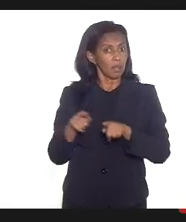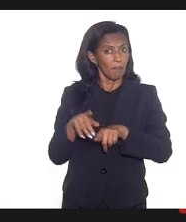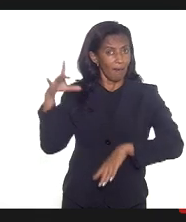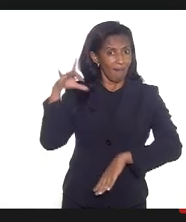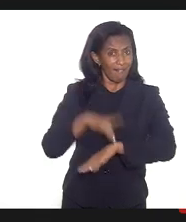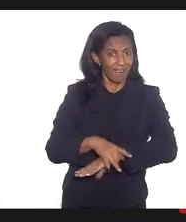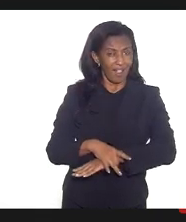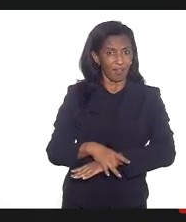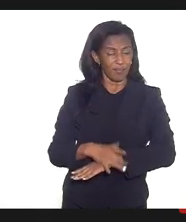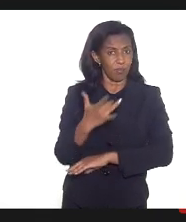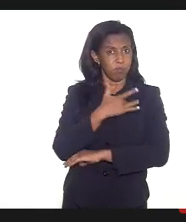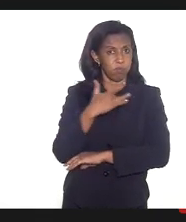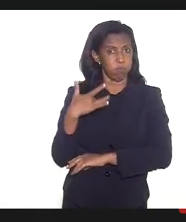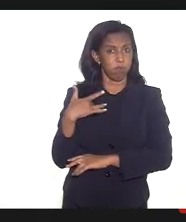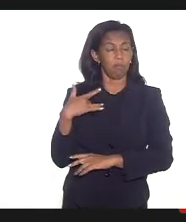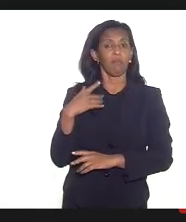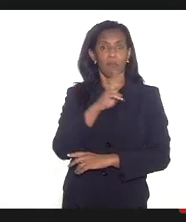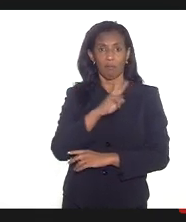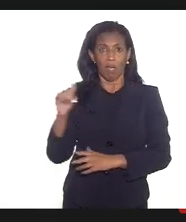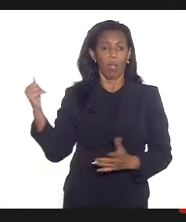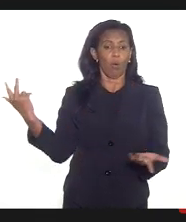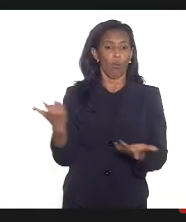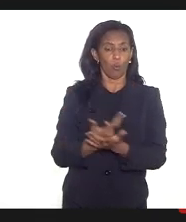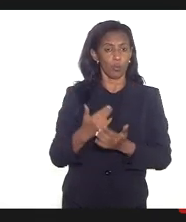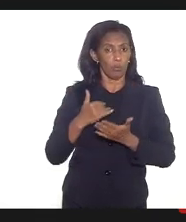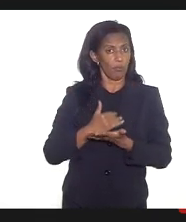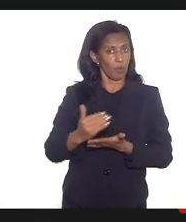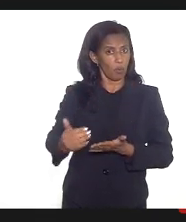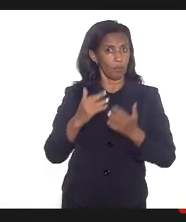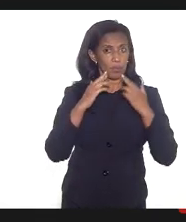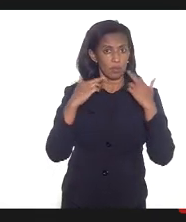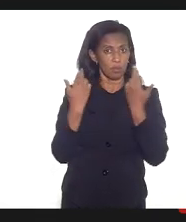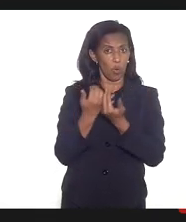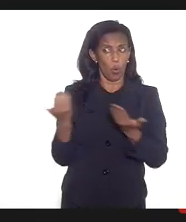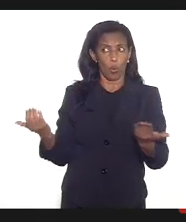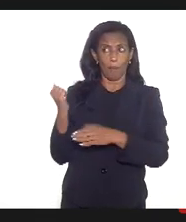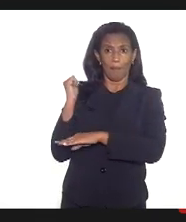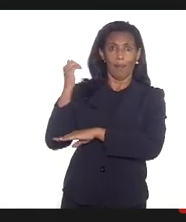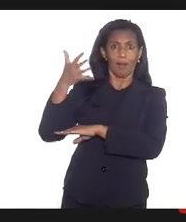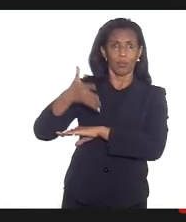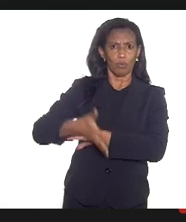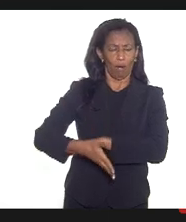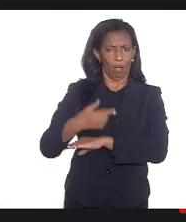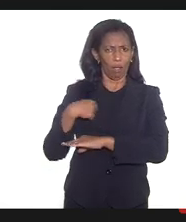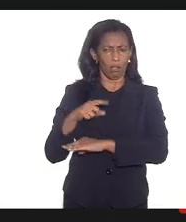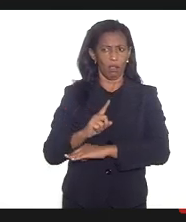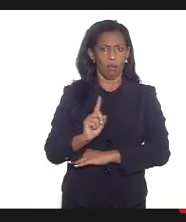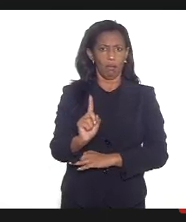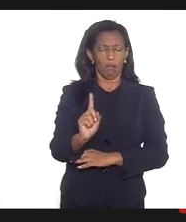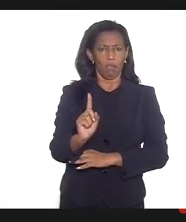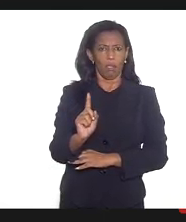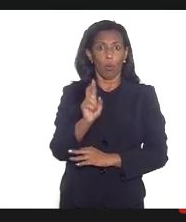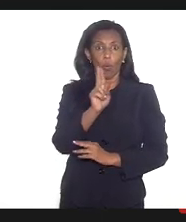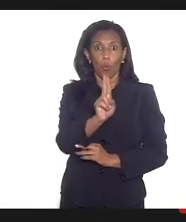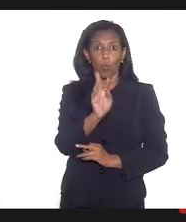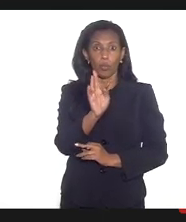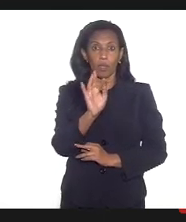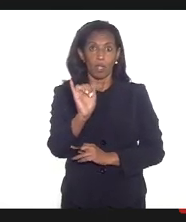e fatais continuam ocorrendo o meu disse no começo da reunião hoje de madrugada eu estava dentro de uma